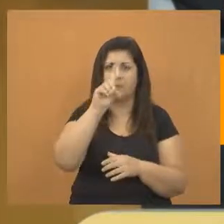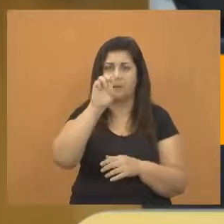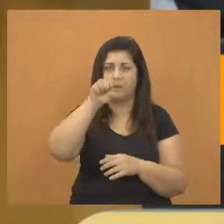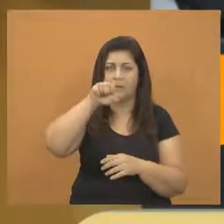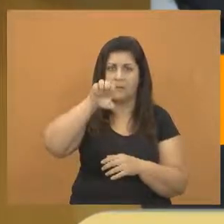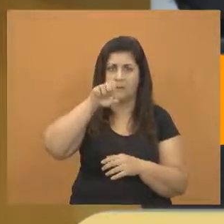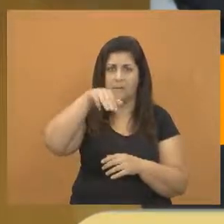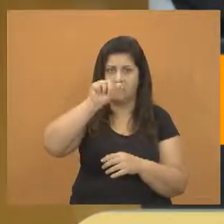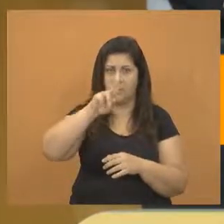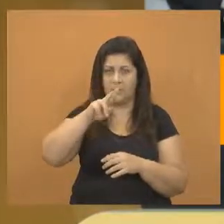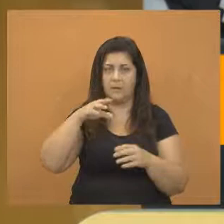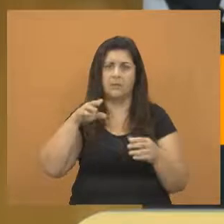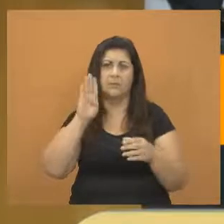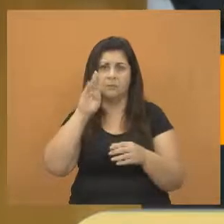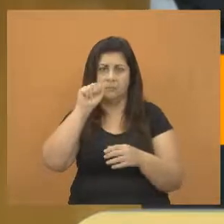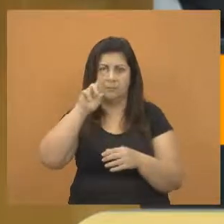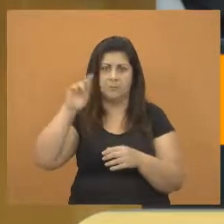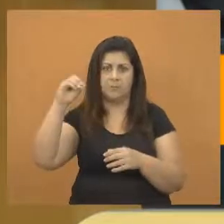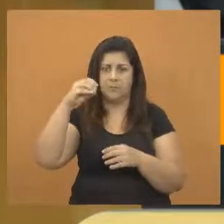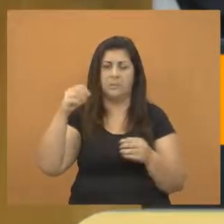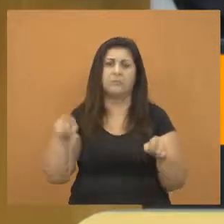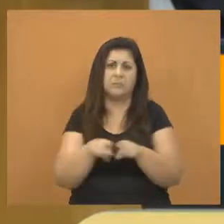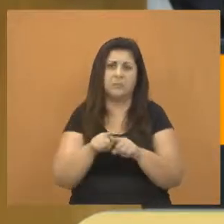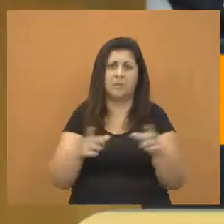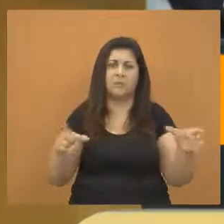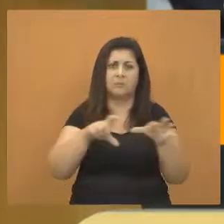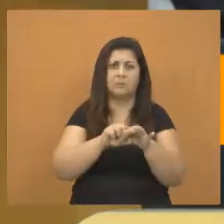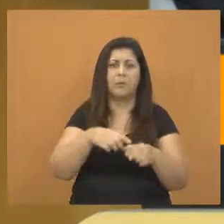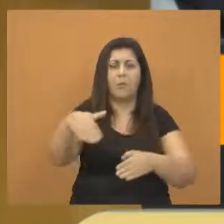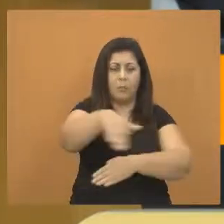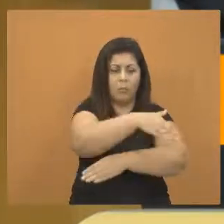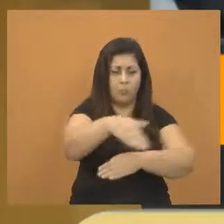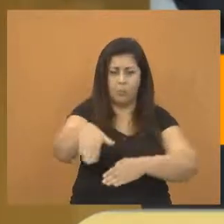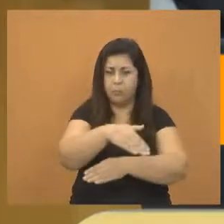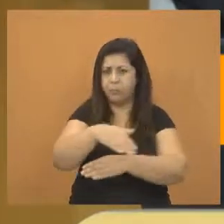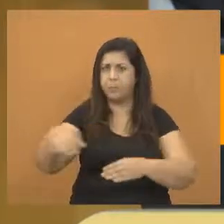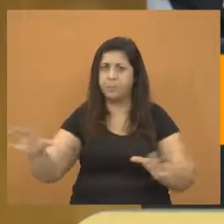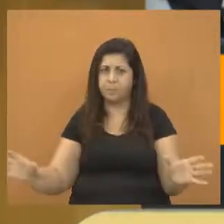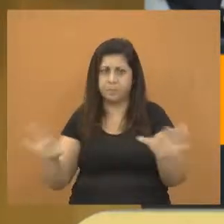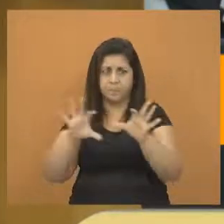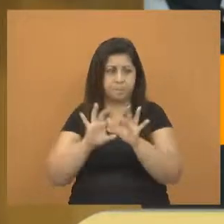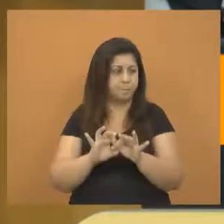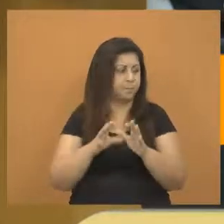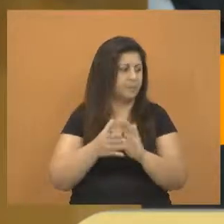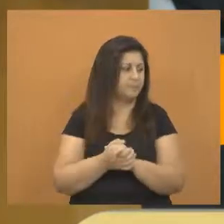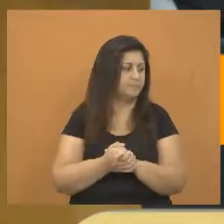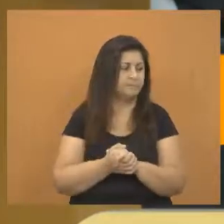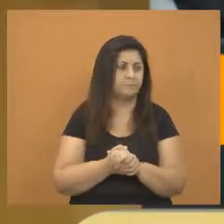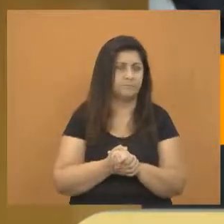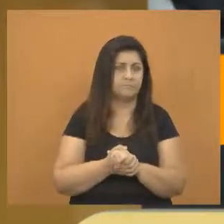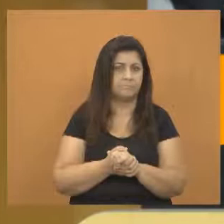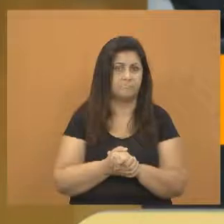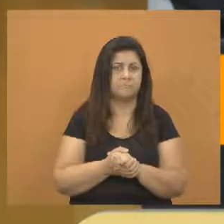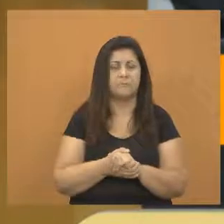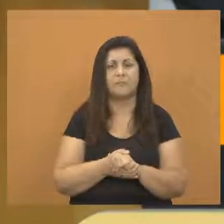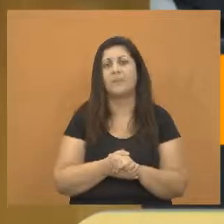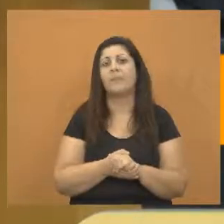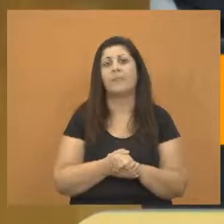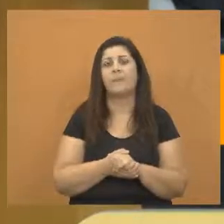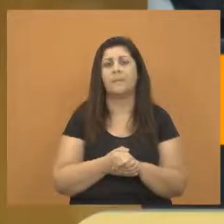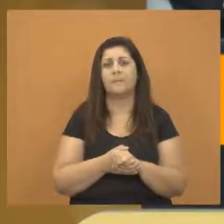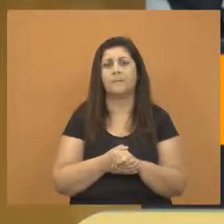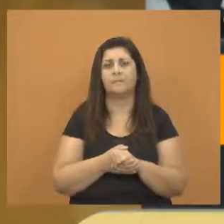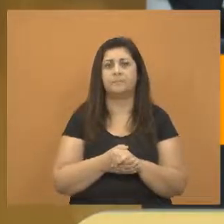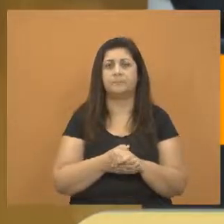Avenida Davilino. O eixo Avenida Castelo Branco, a Avenida Lucas Nogueira Garcês, a Avenida atrás do bairro Terra de Conceição